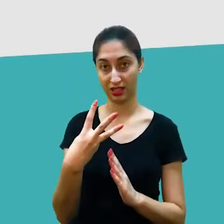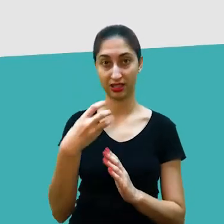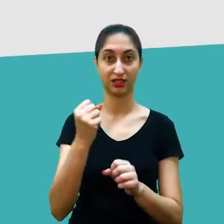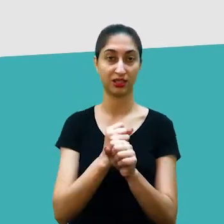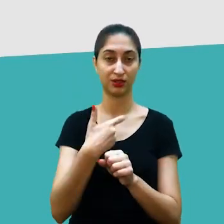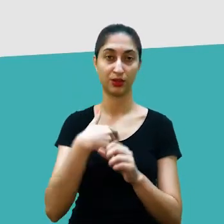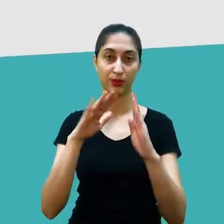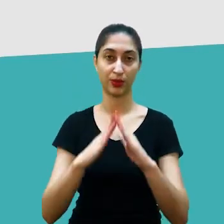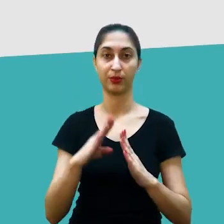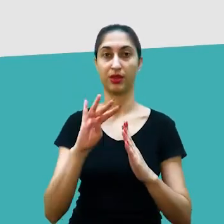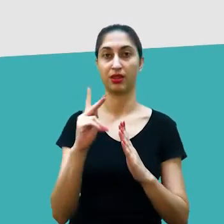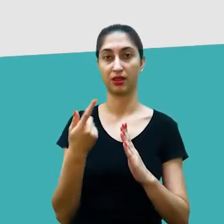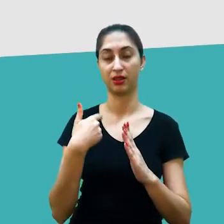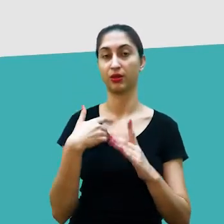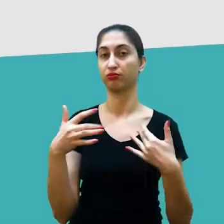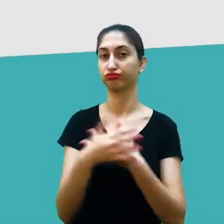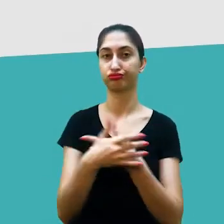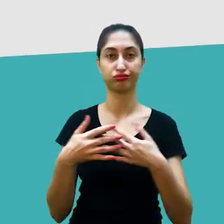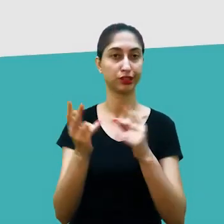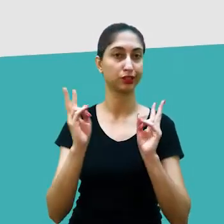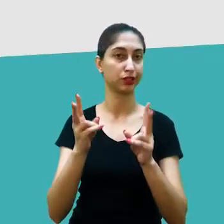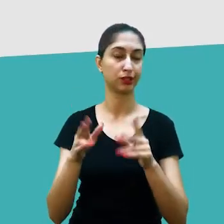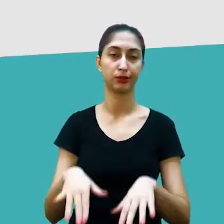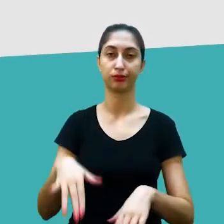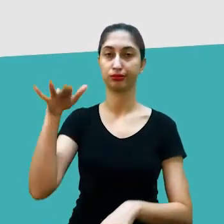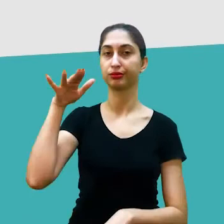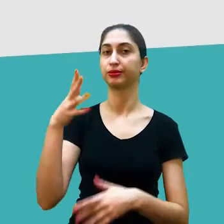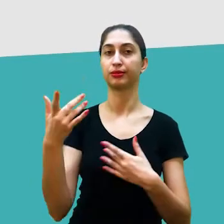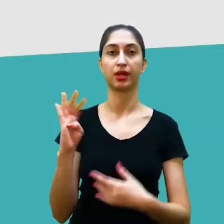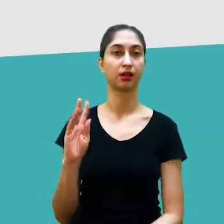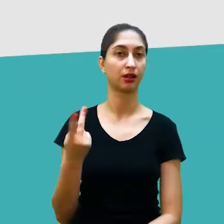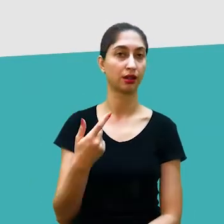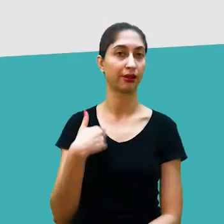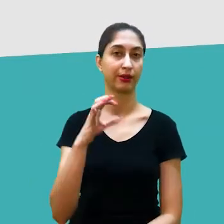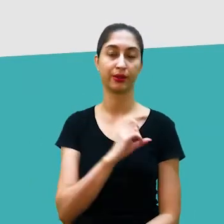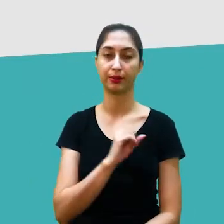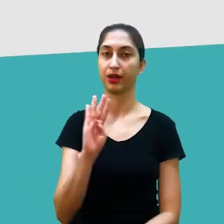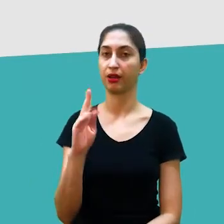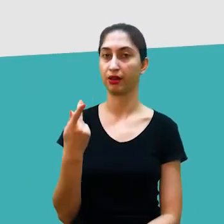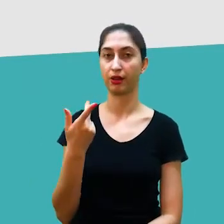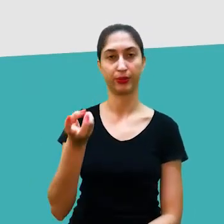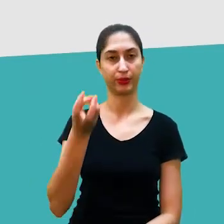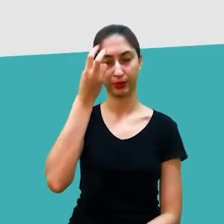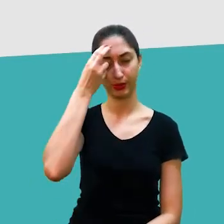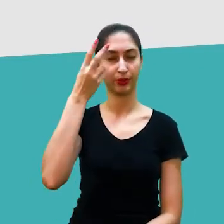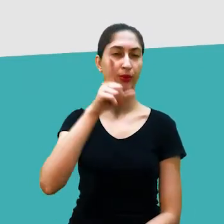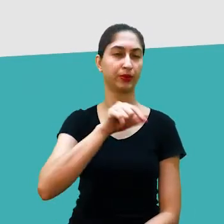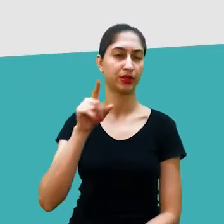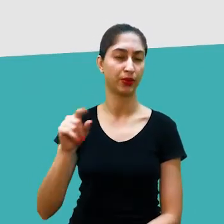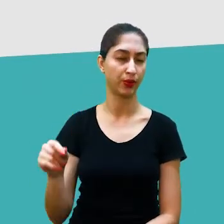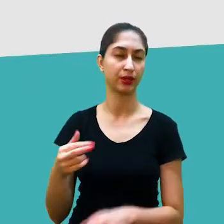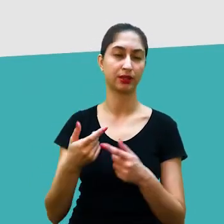BH, né, sou uma pessoa muito urbana, cosmopolita, amo Belo Horizonte, as opções, a cultura da cidade,